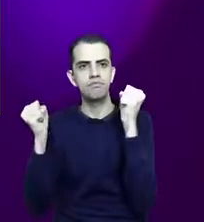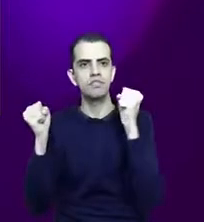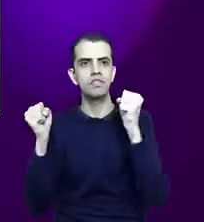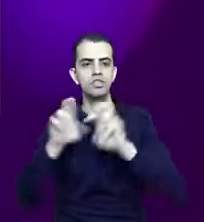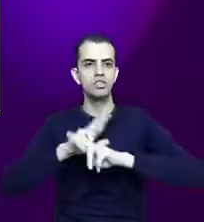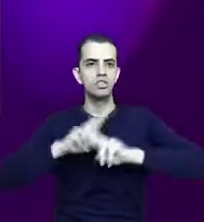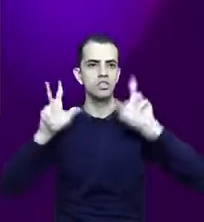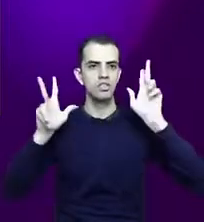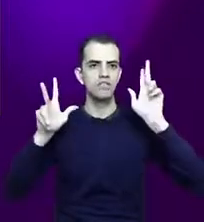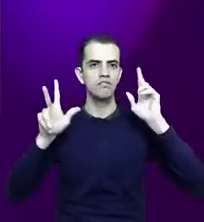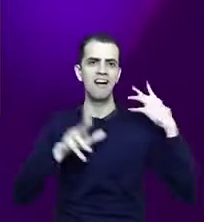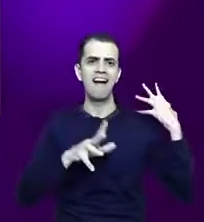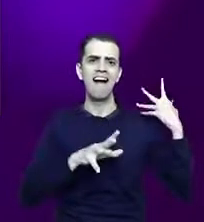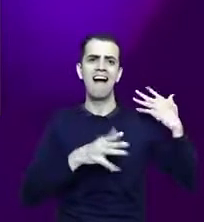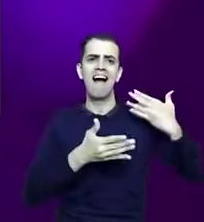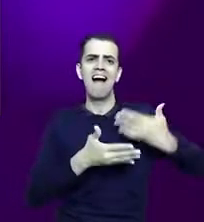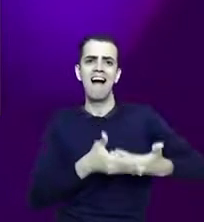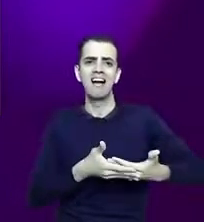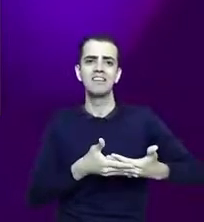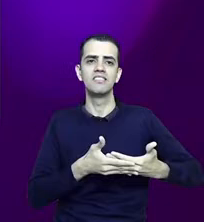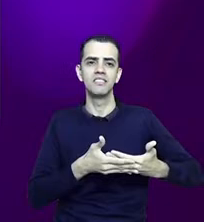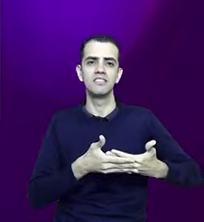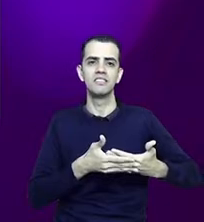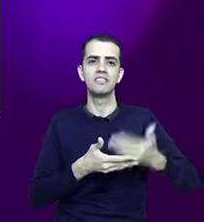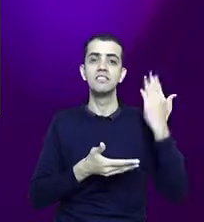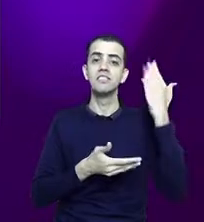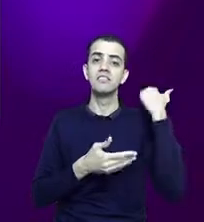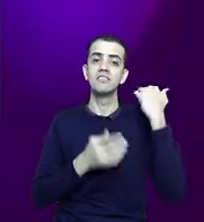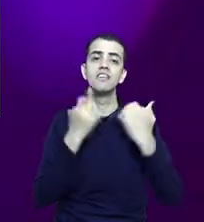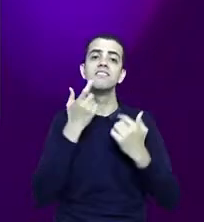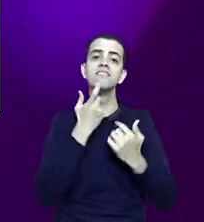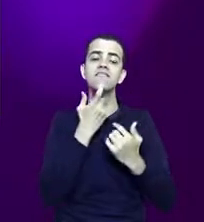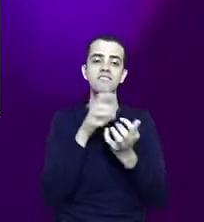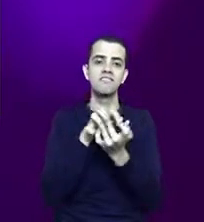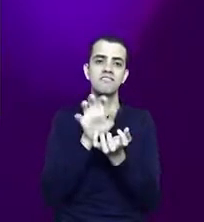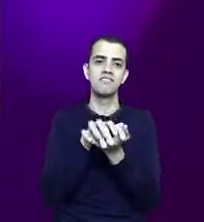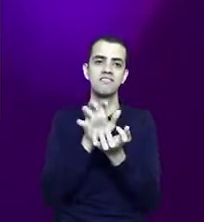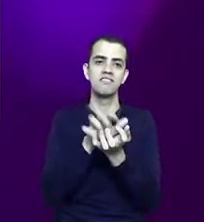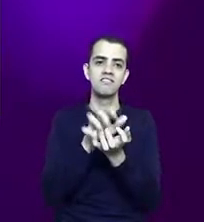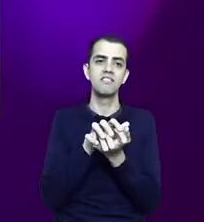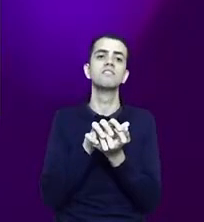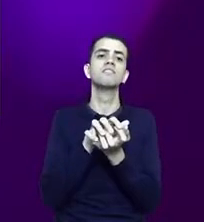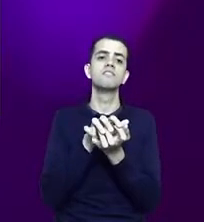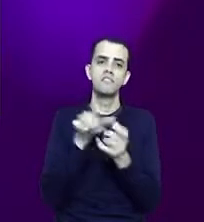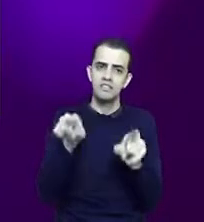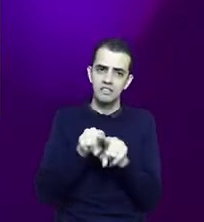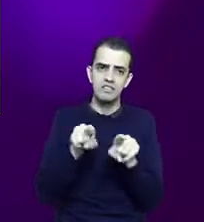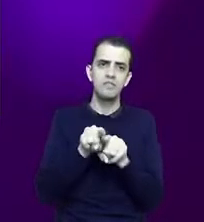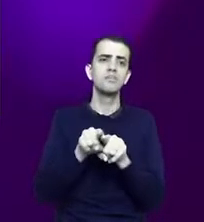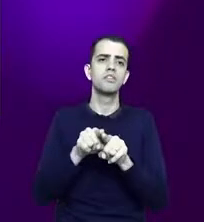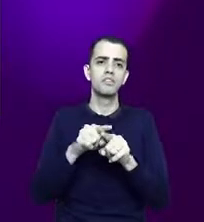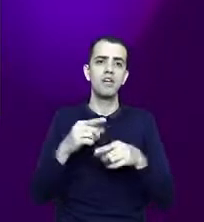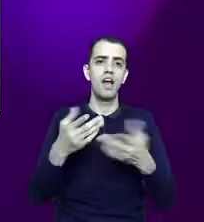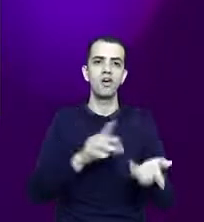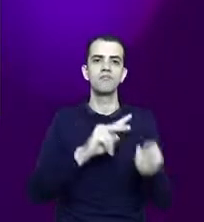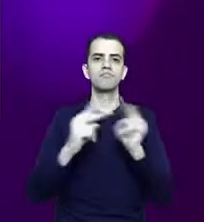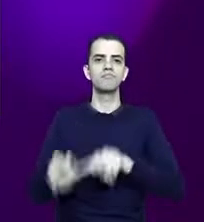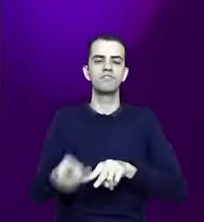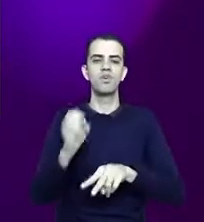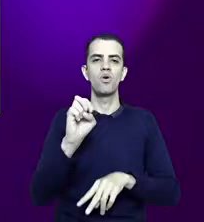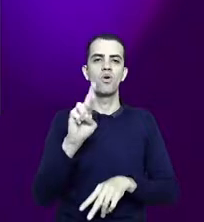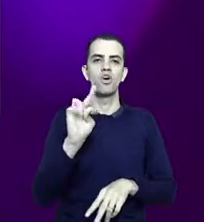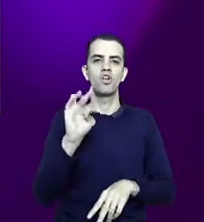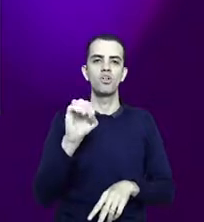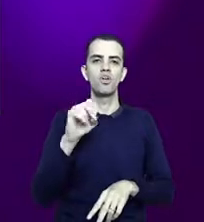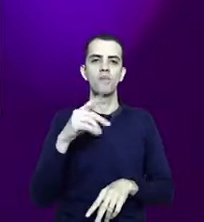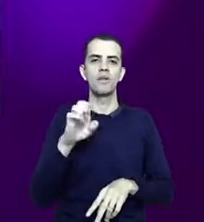Isso aconteceu há algum tempo antes na bucomaxilo, né? E agora na ortopedia, vendo a palestra de Bobô aí também, eu